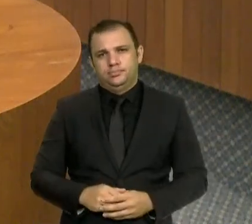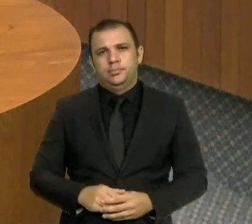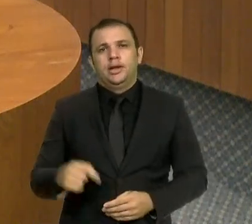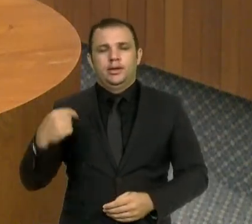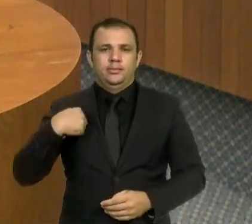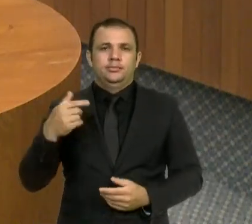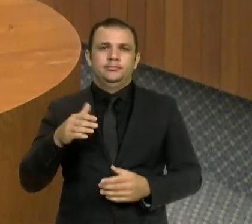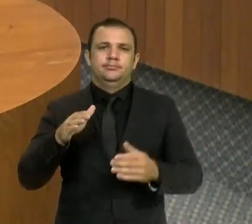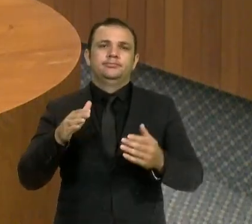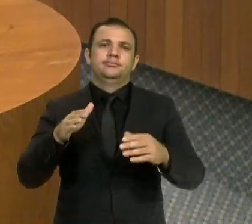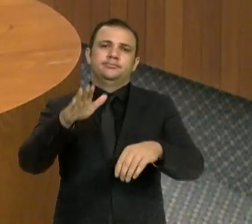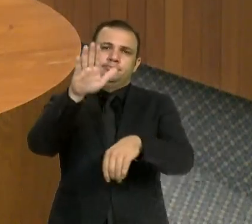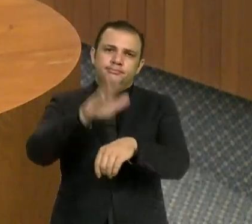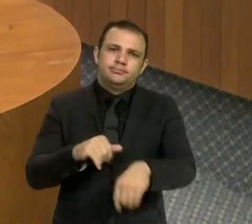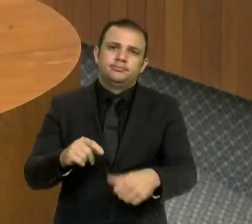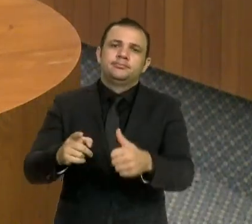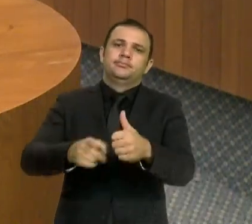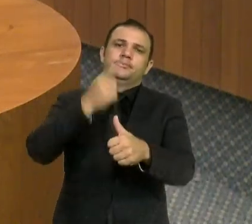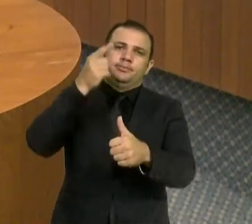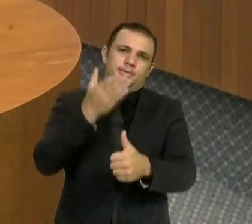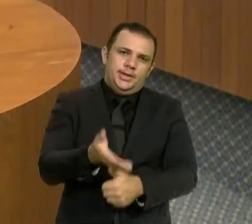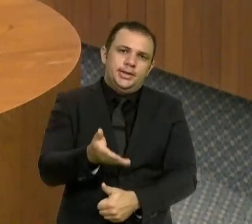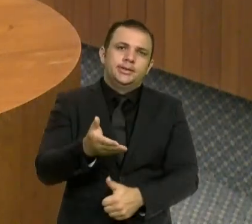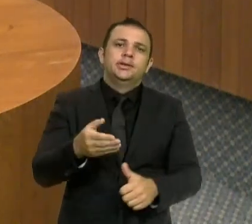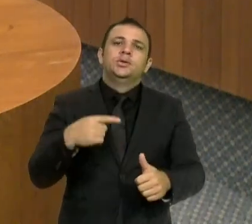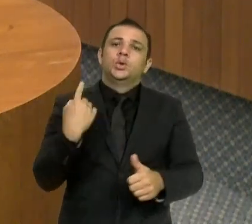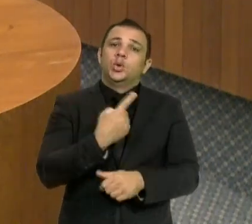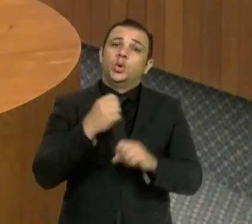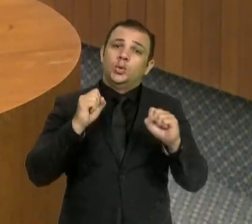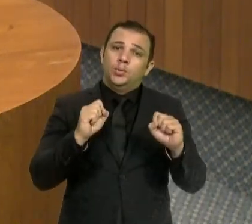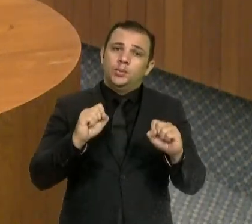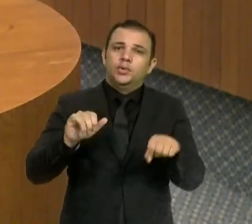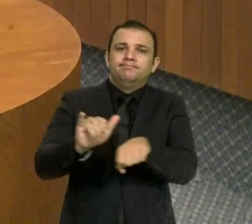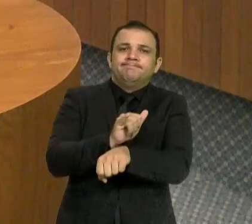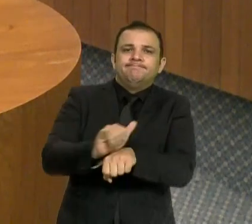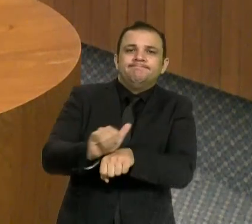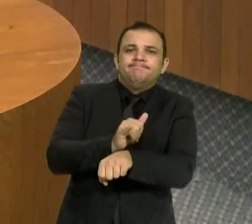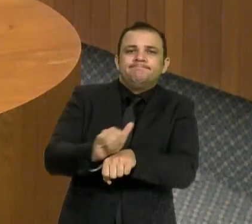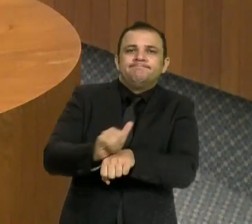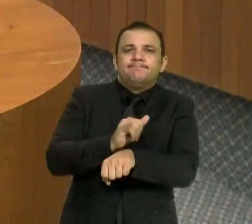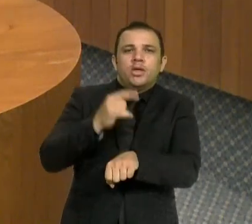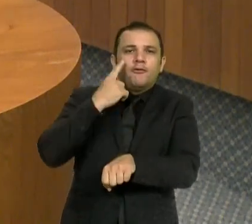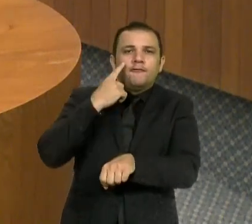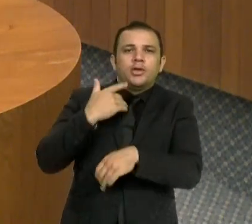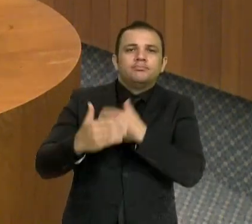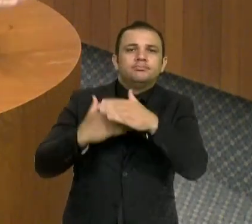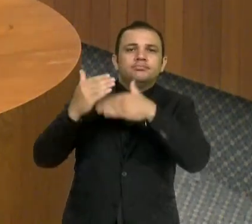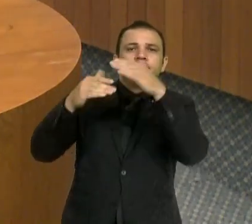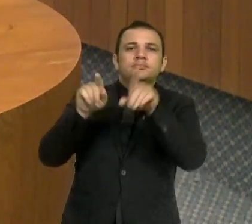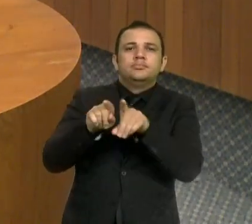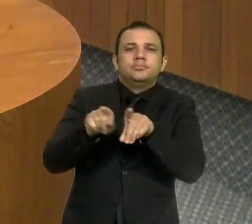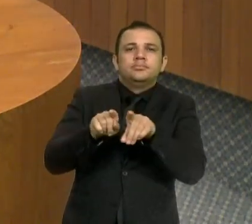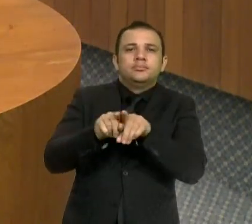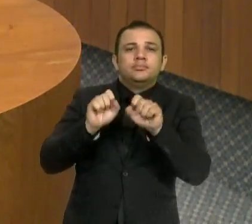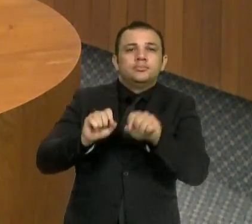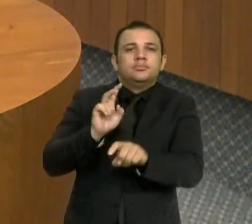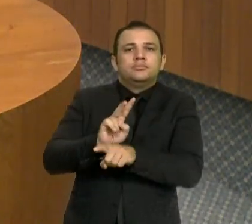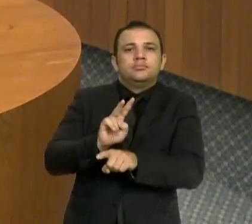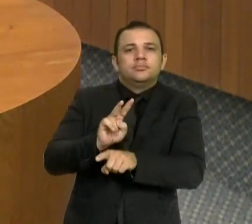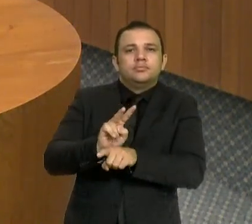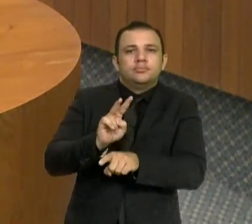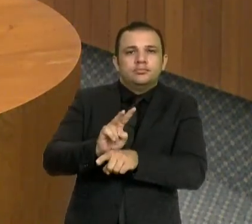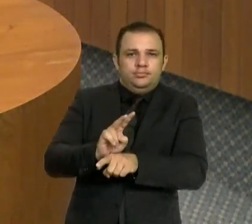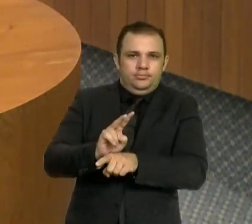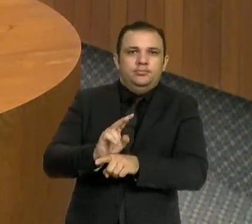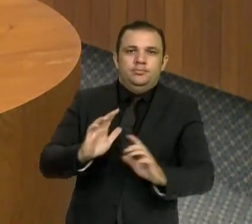meu chamamento, para que a gente possa, enfim, construir alternativa de desenvolvimento, mas preservando esse maior patrimônio nosso,